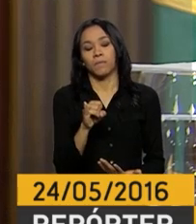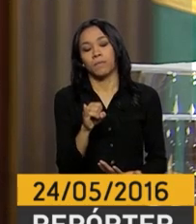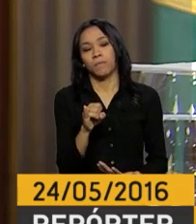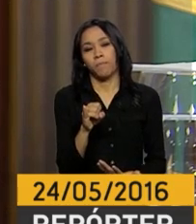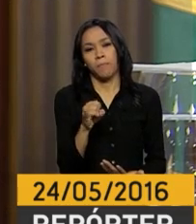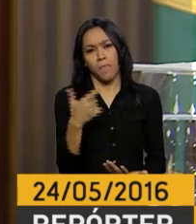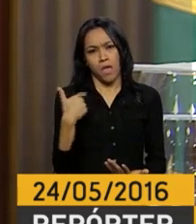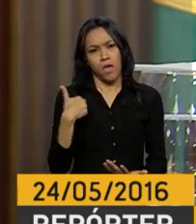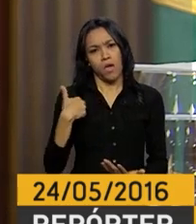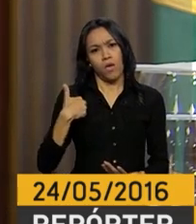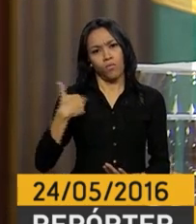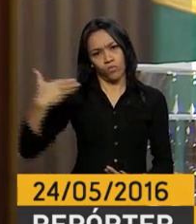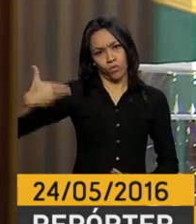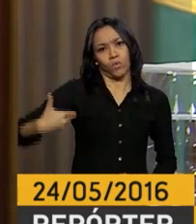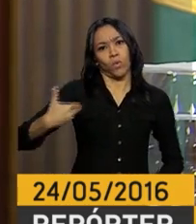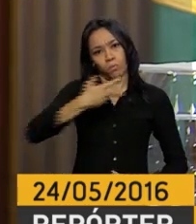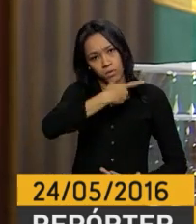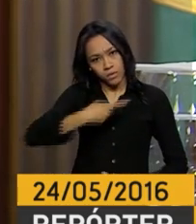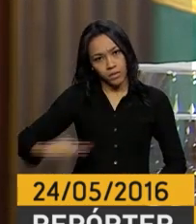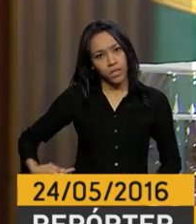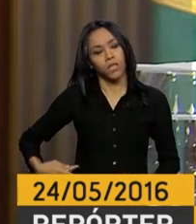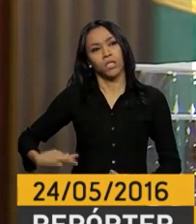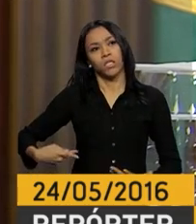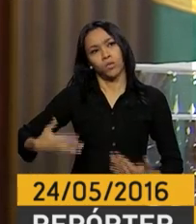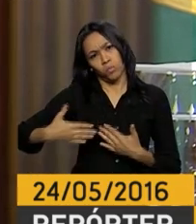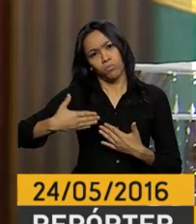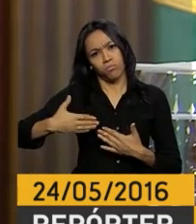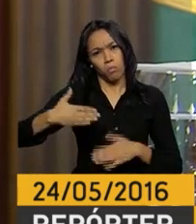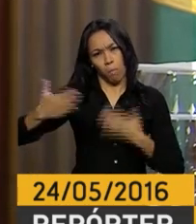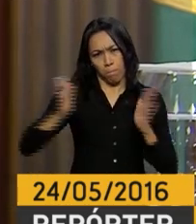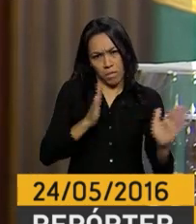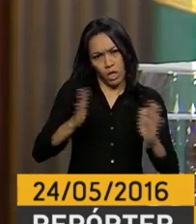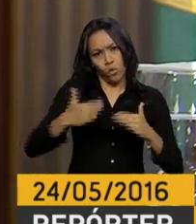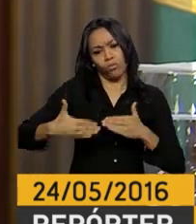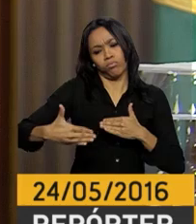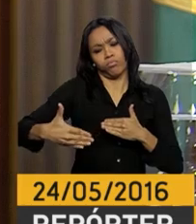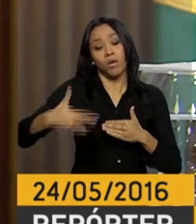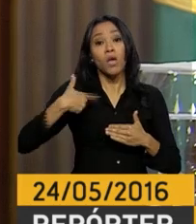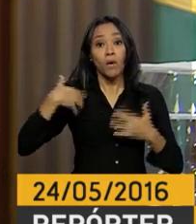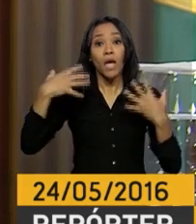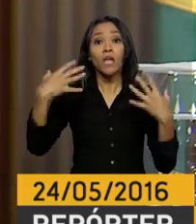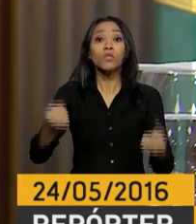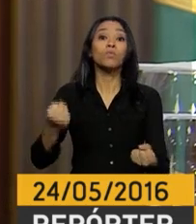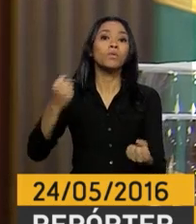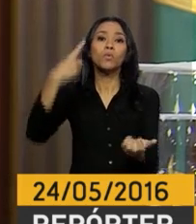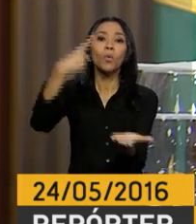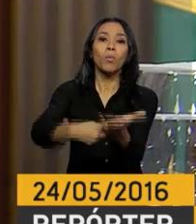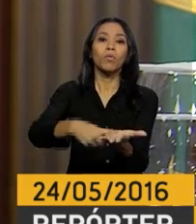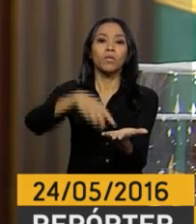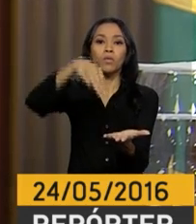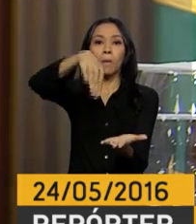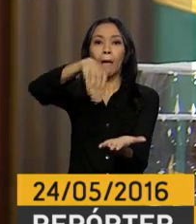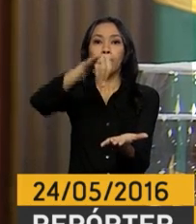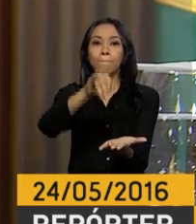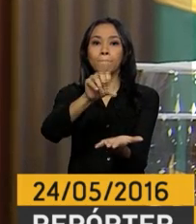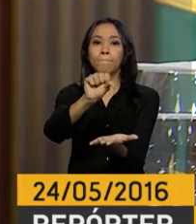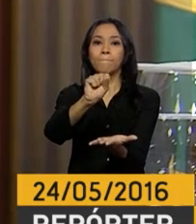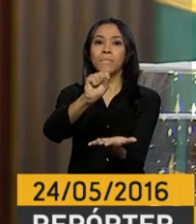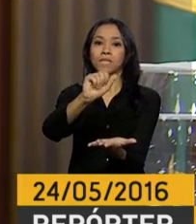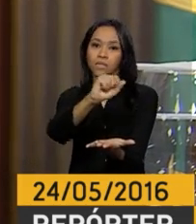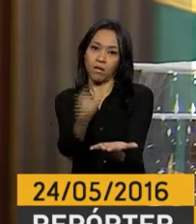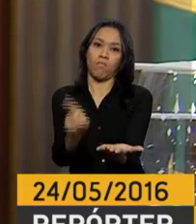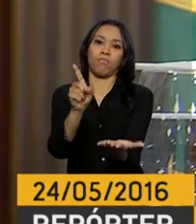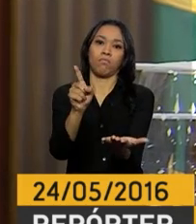não é, presidente, ou ficar presidente durante o período, eu quero cumprir uma missão. Eu tenho a impressão, se